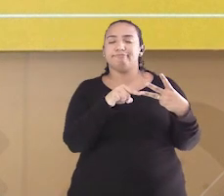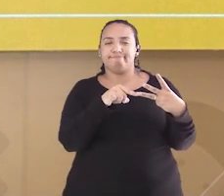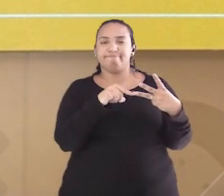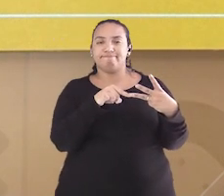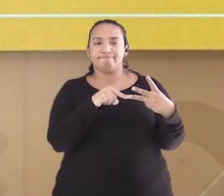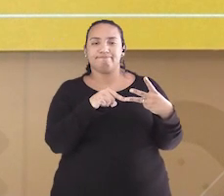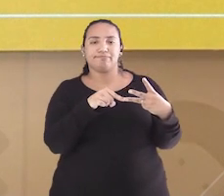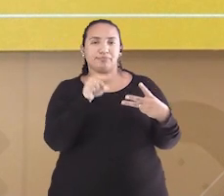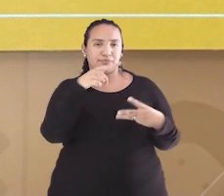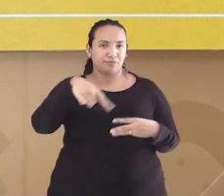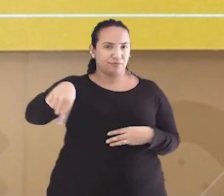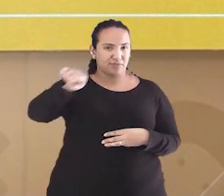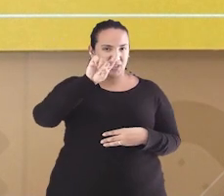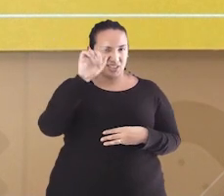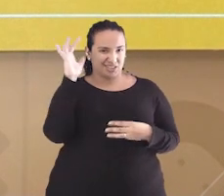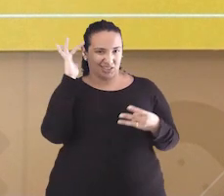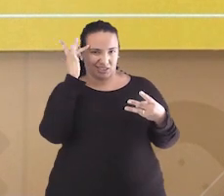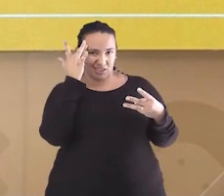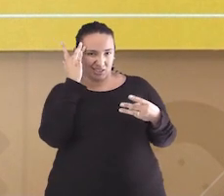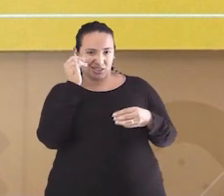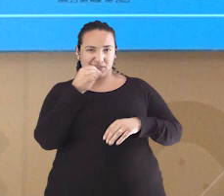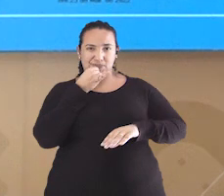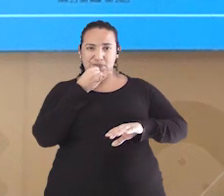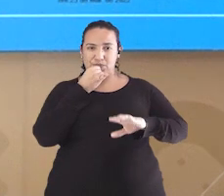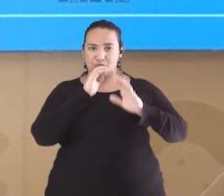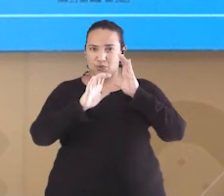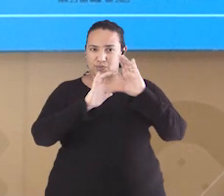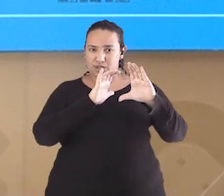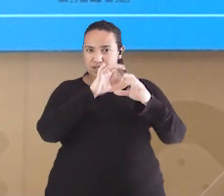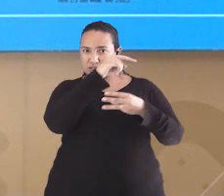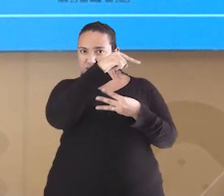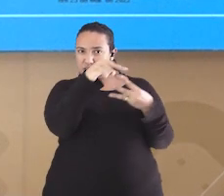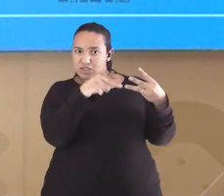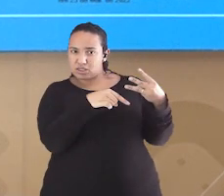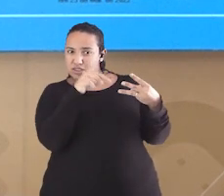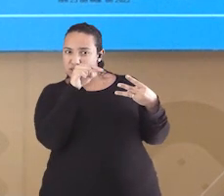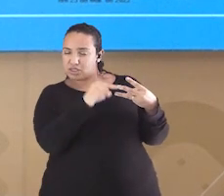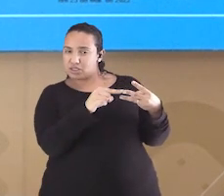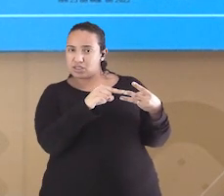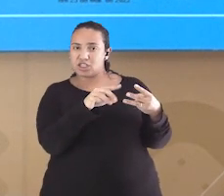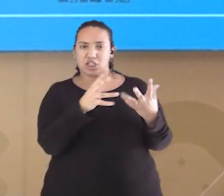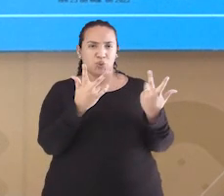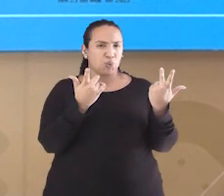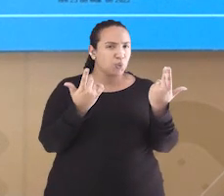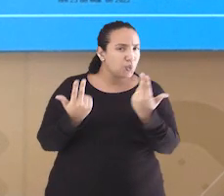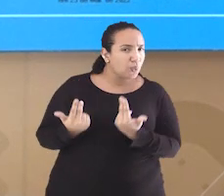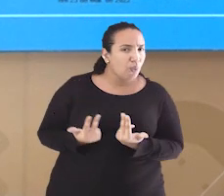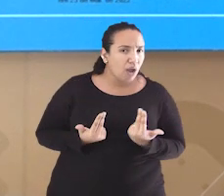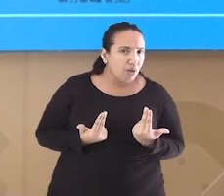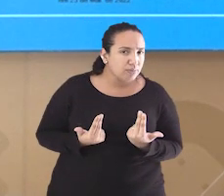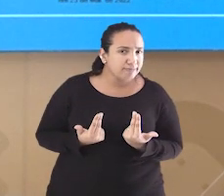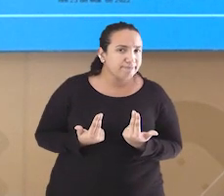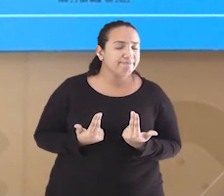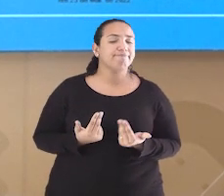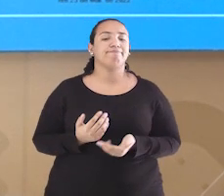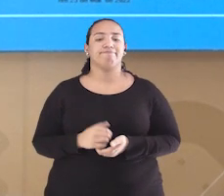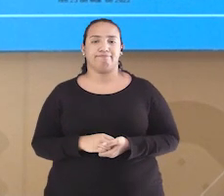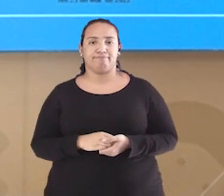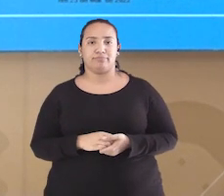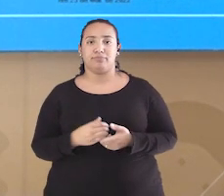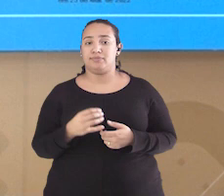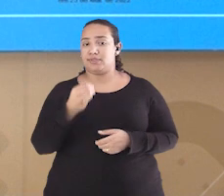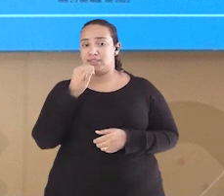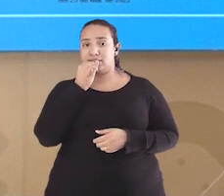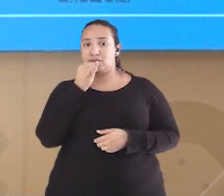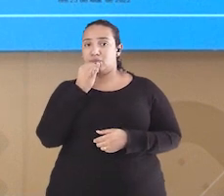situações. Vocês acreditam que a comunicação nesses 3 momentos será feita da mesma forma? Do